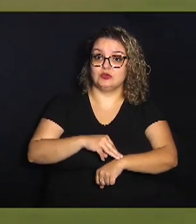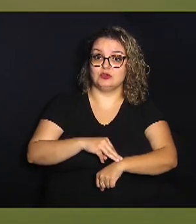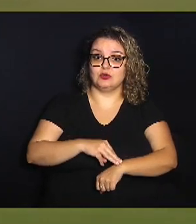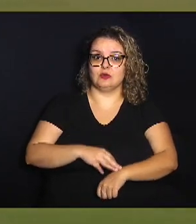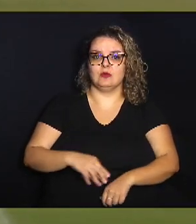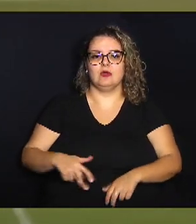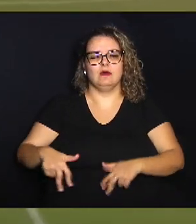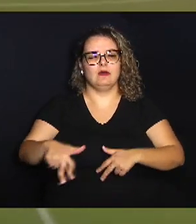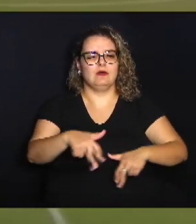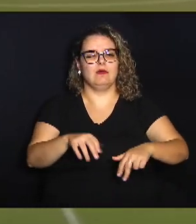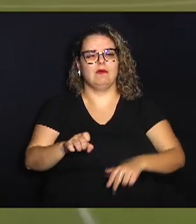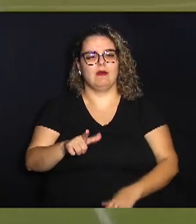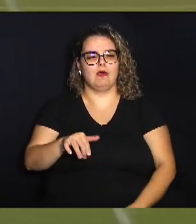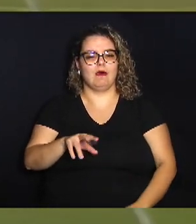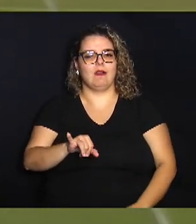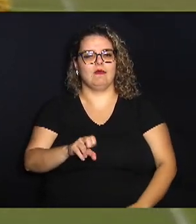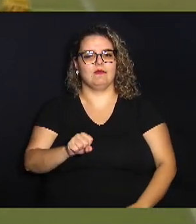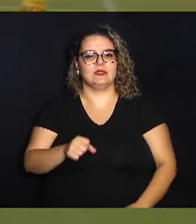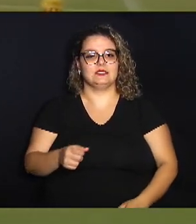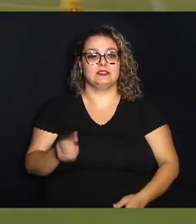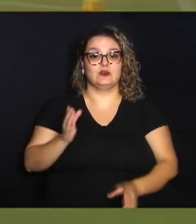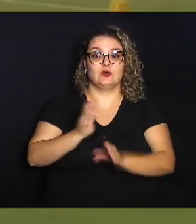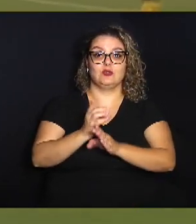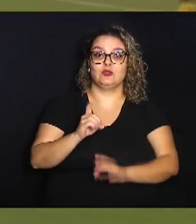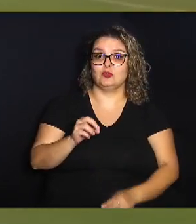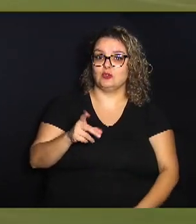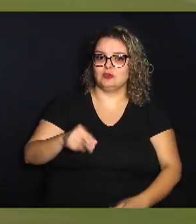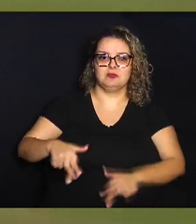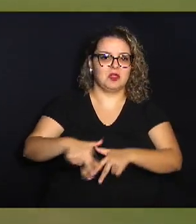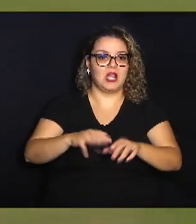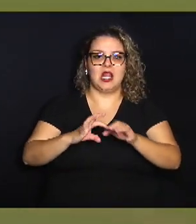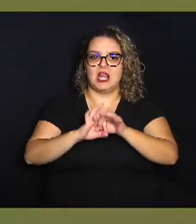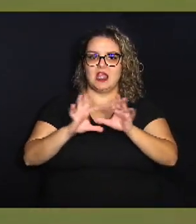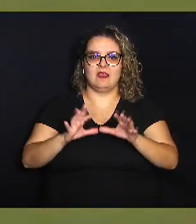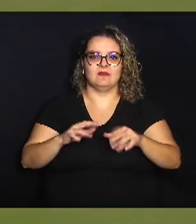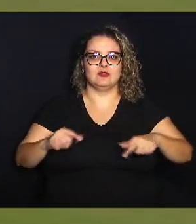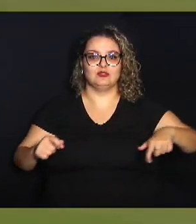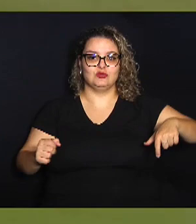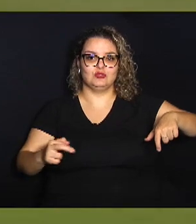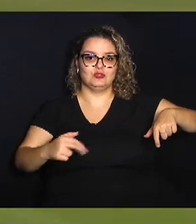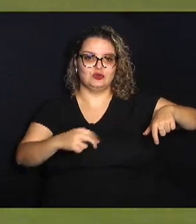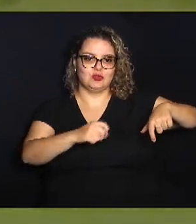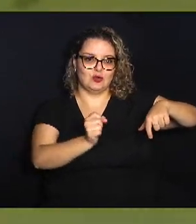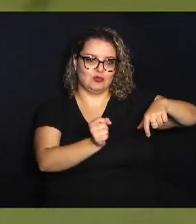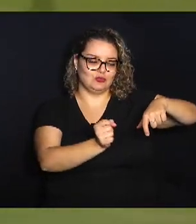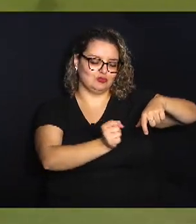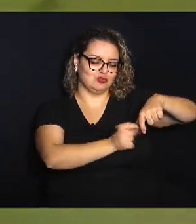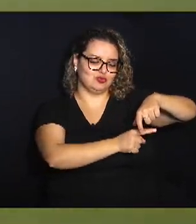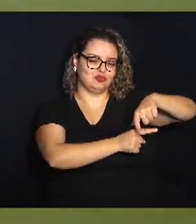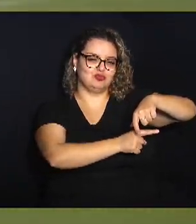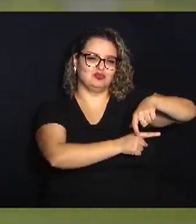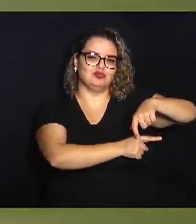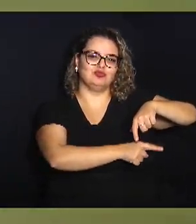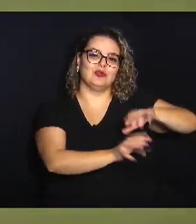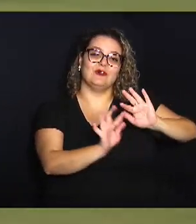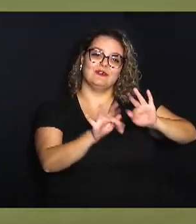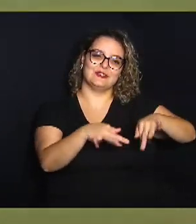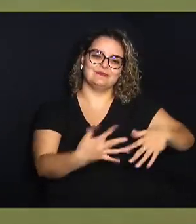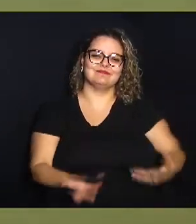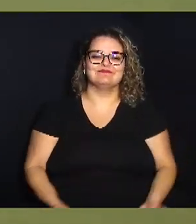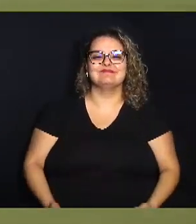maestro Elvis encontrou Dodô sem marcação, que cara a cara fechou a conta. Final no